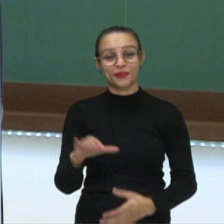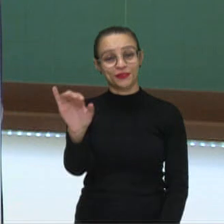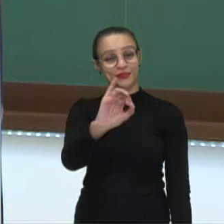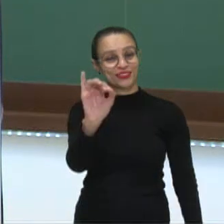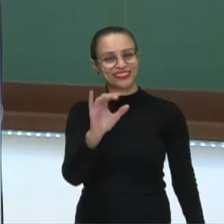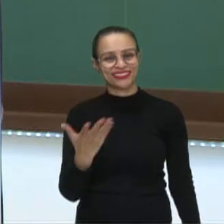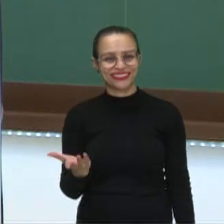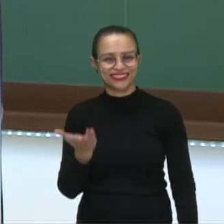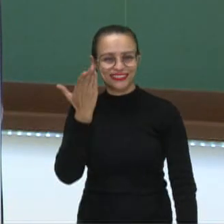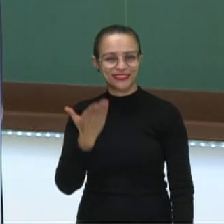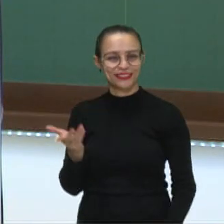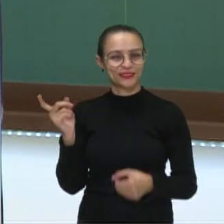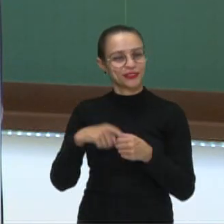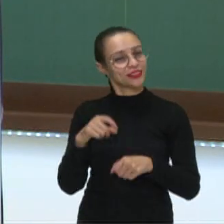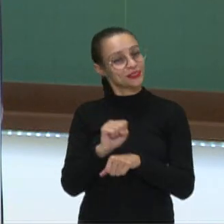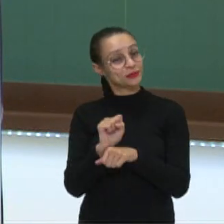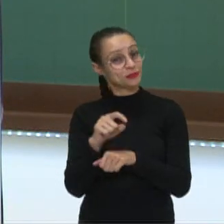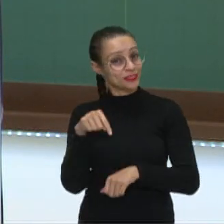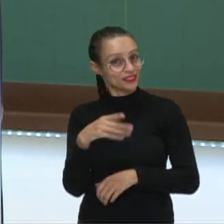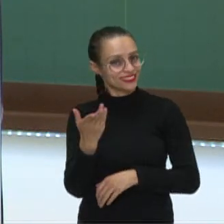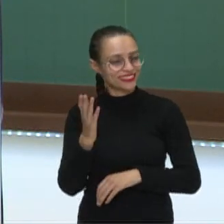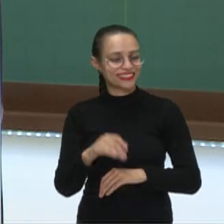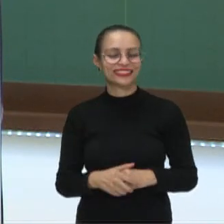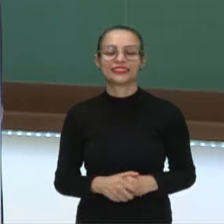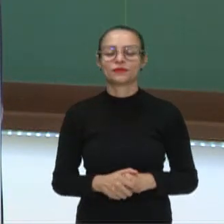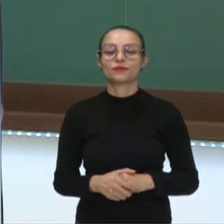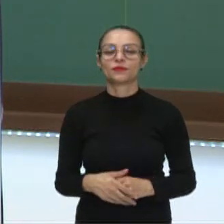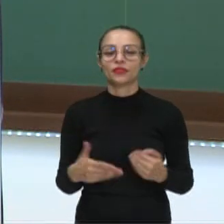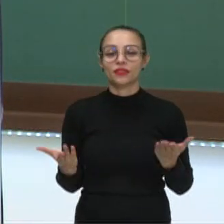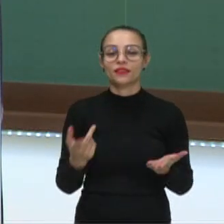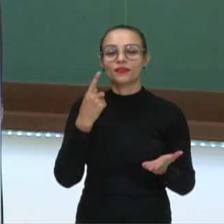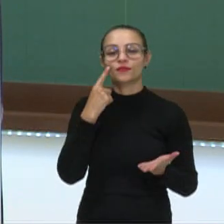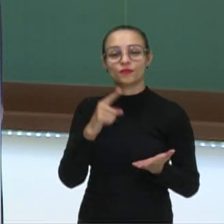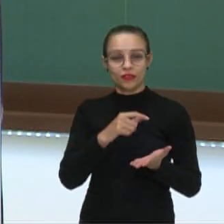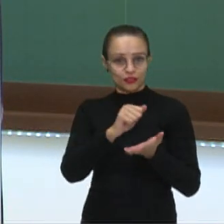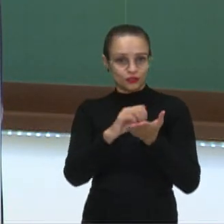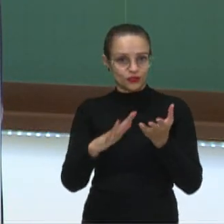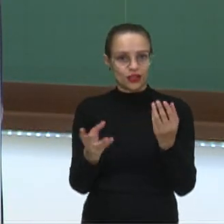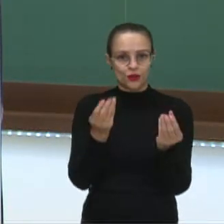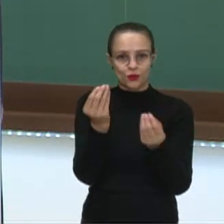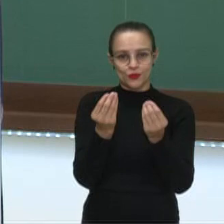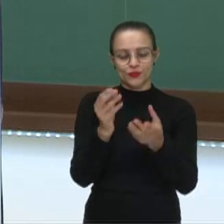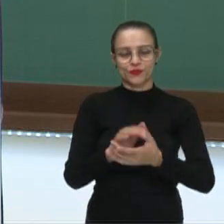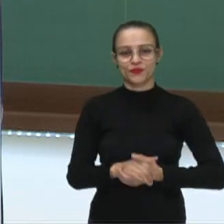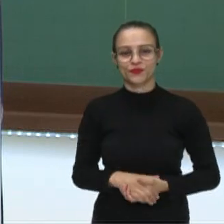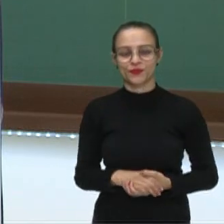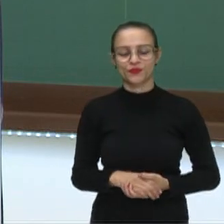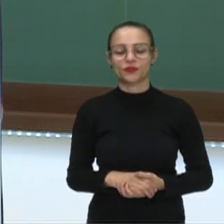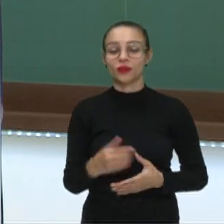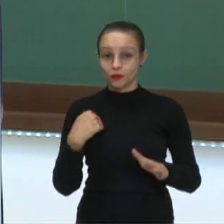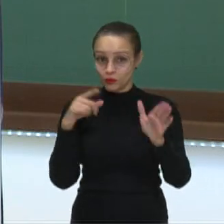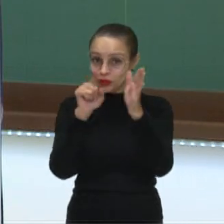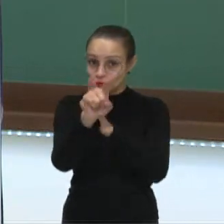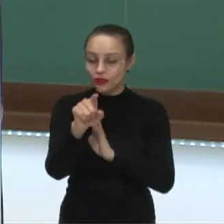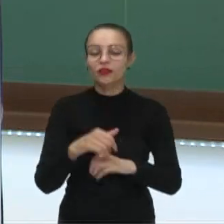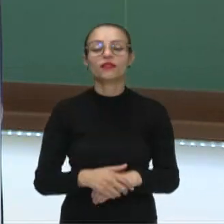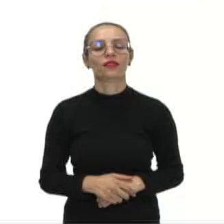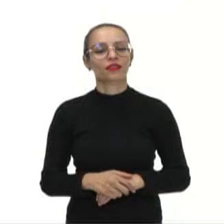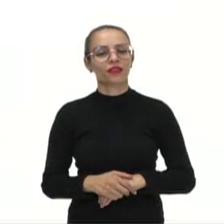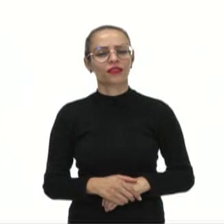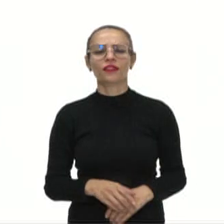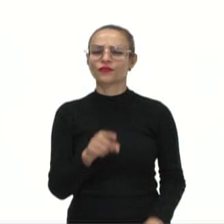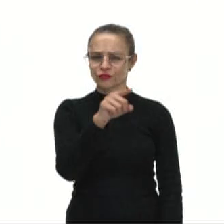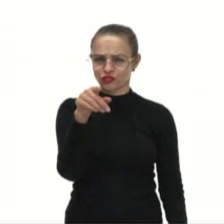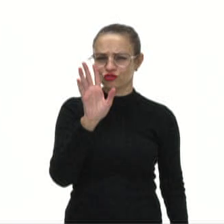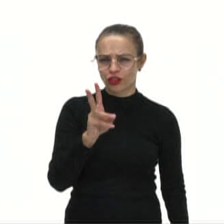Oiê, voltei, estava te aguardando aqui. Vamos ver o exercício, como ficou? Eu te perguntei se